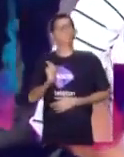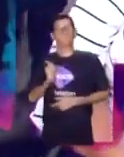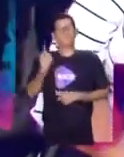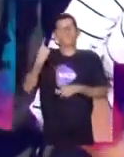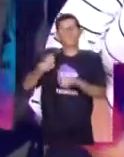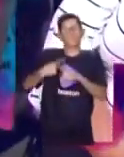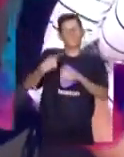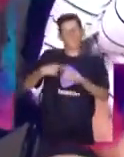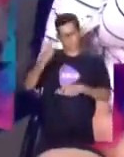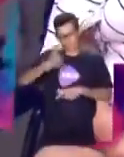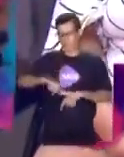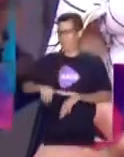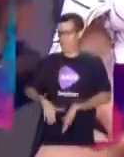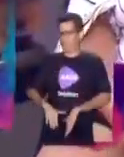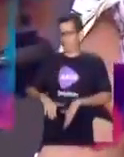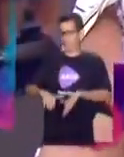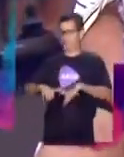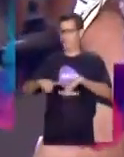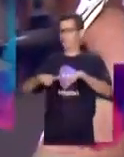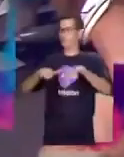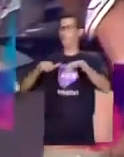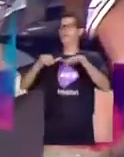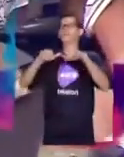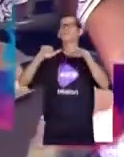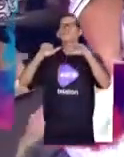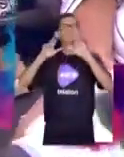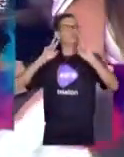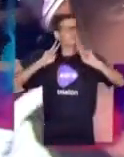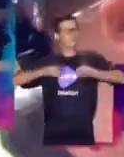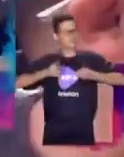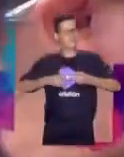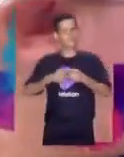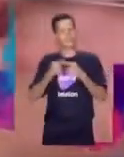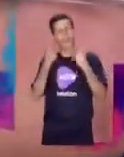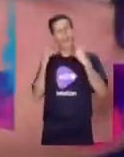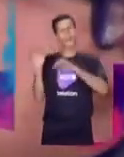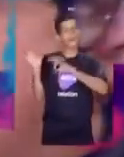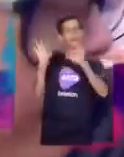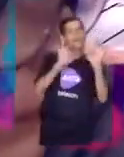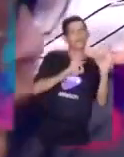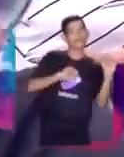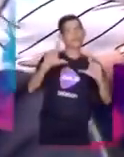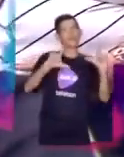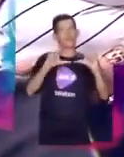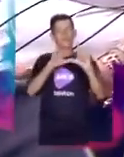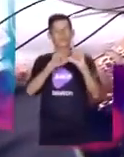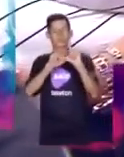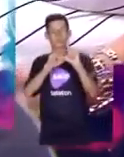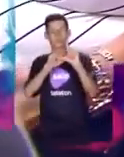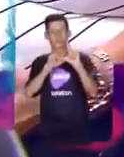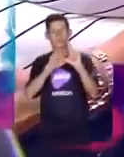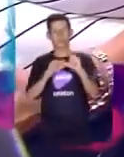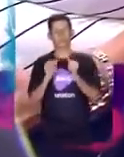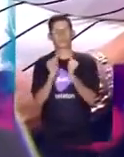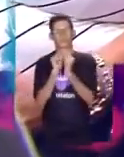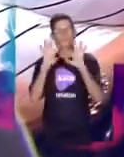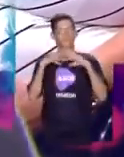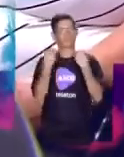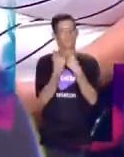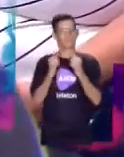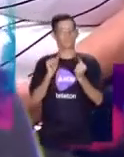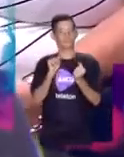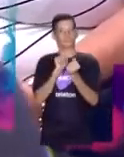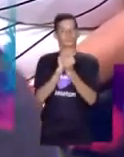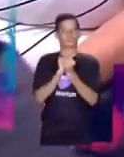desde criança eu acompanhava o Teleton com a minha família. Então, tá